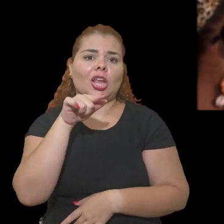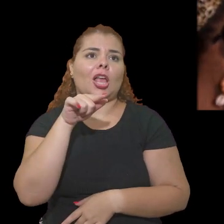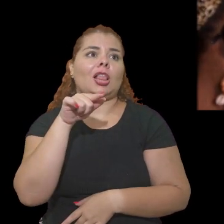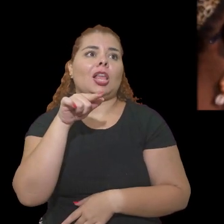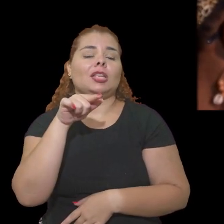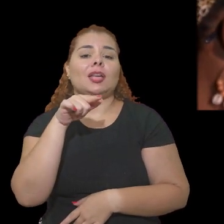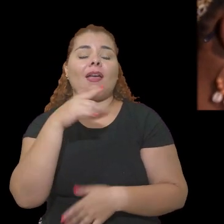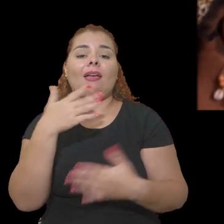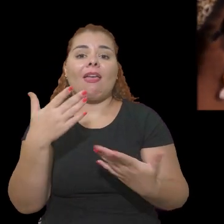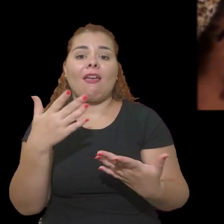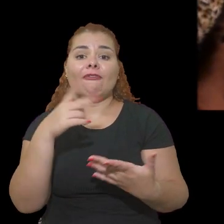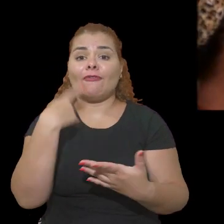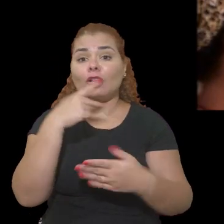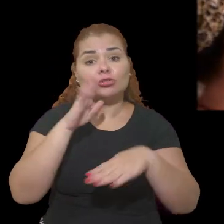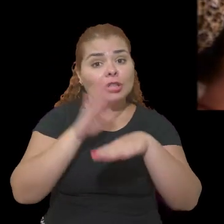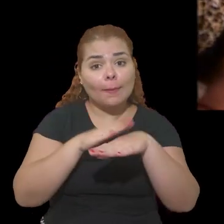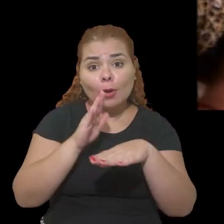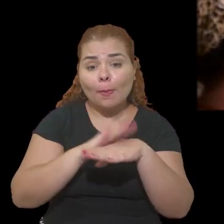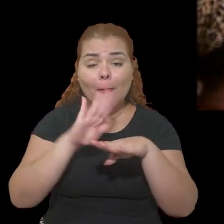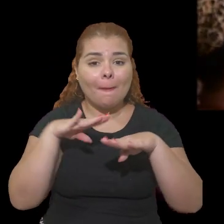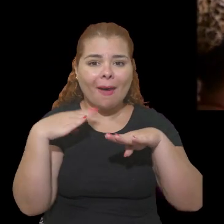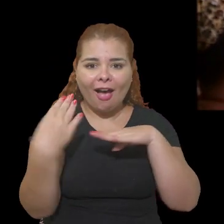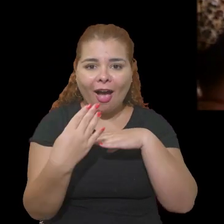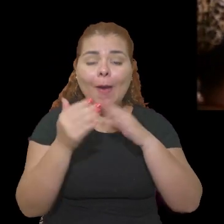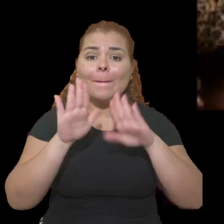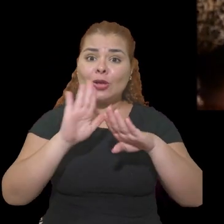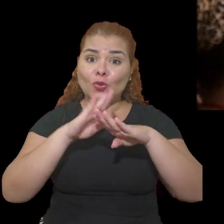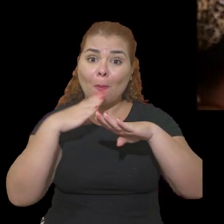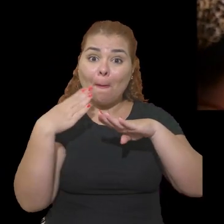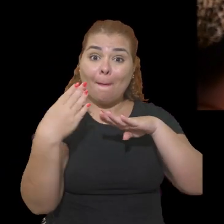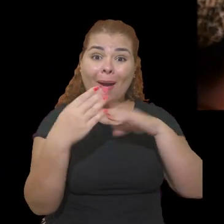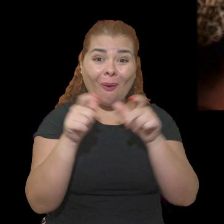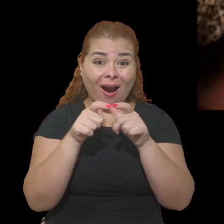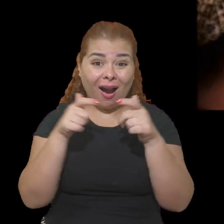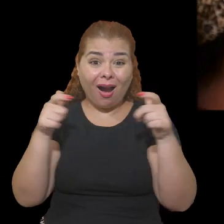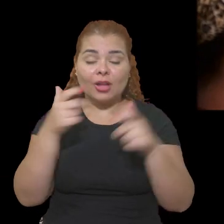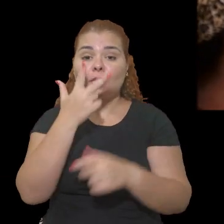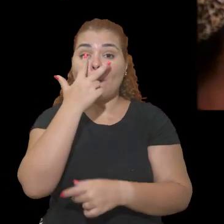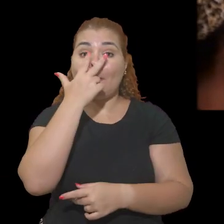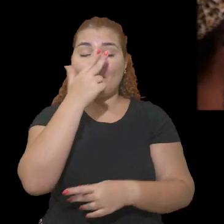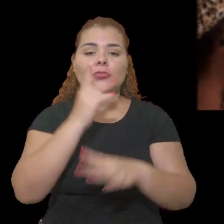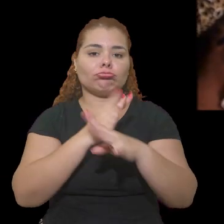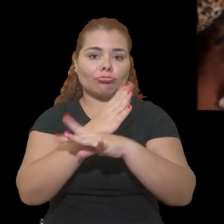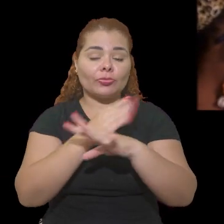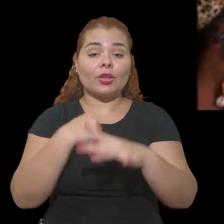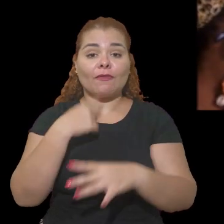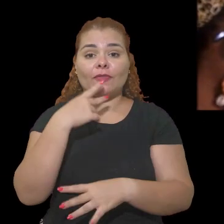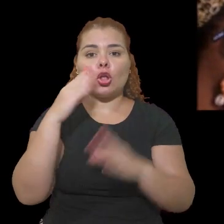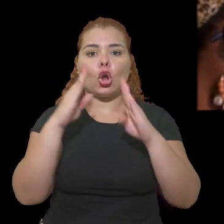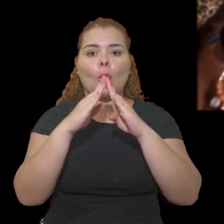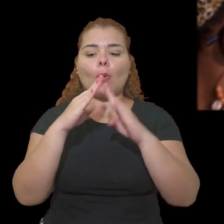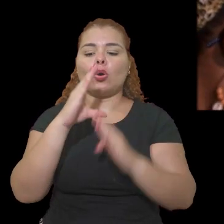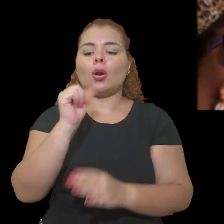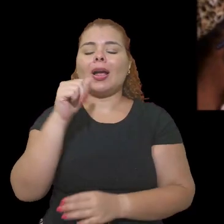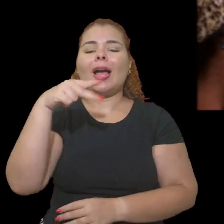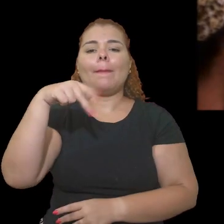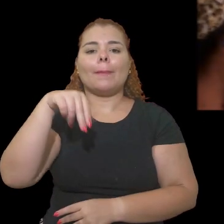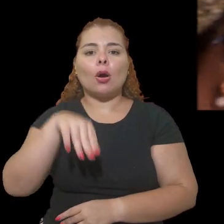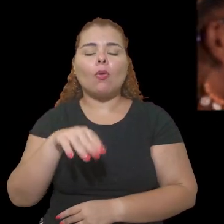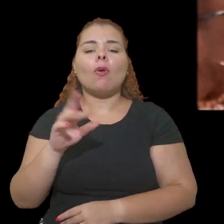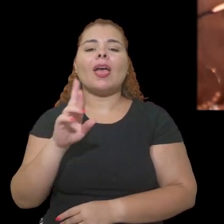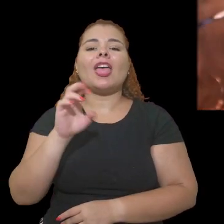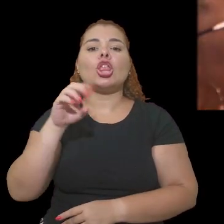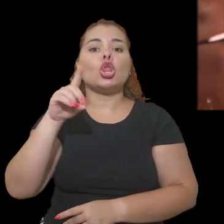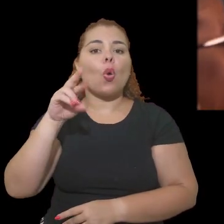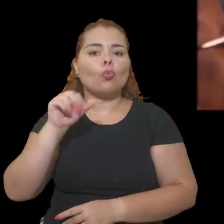são cidadistas, né? Porque, mano, cada bairro em São Paulo é uma cidade, assim. Até porque quando eu falo que eu moro no Capão Redondo, todo mundo pensa que eu conheço o